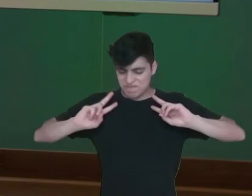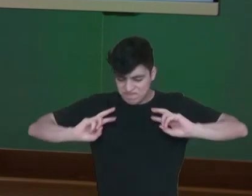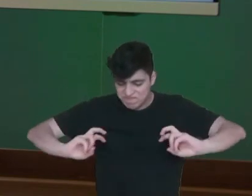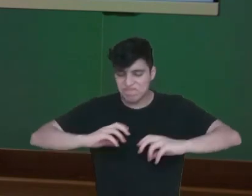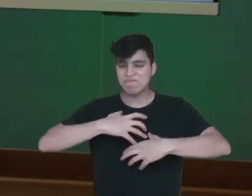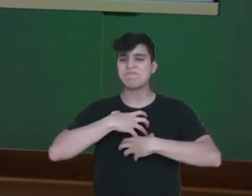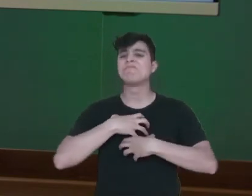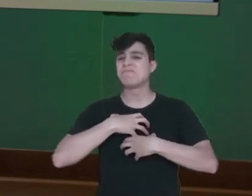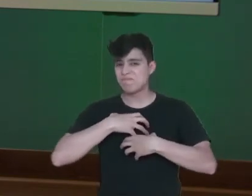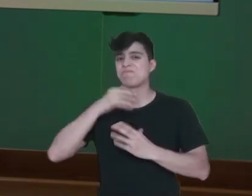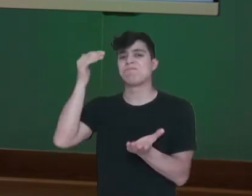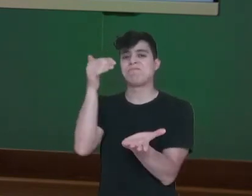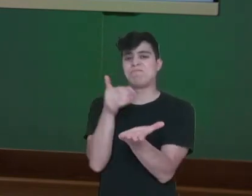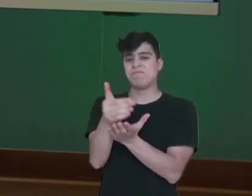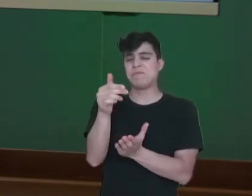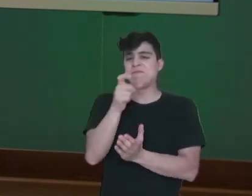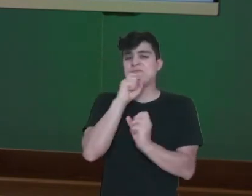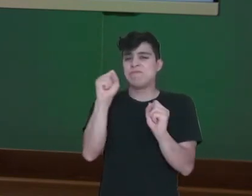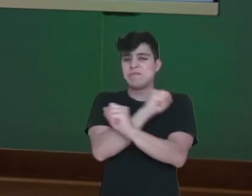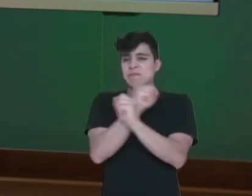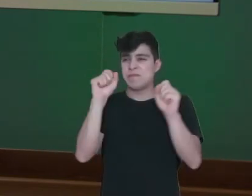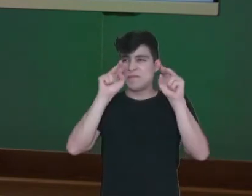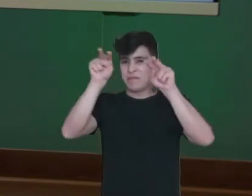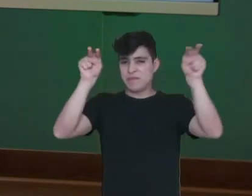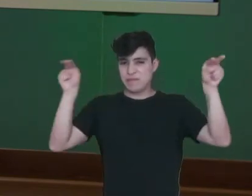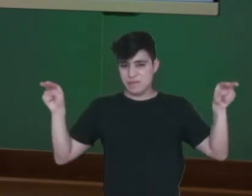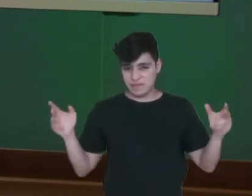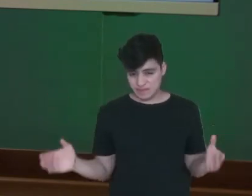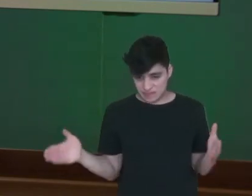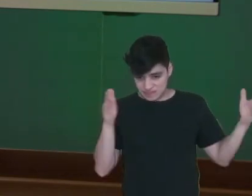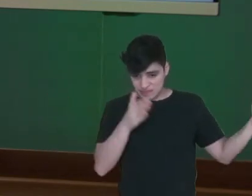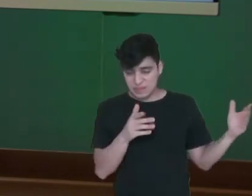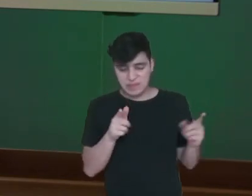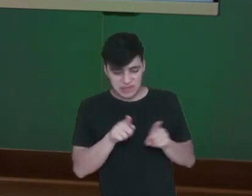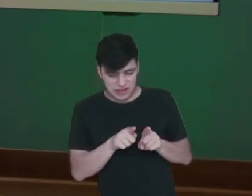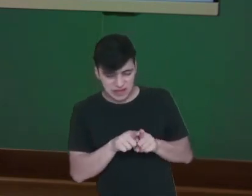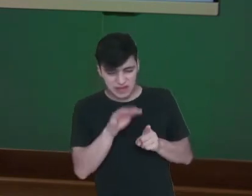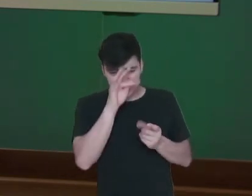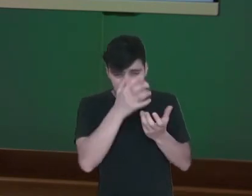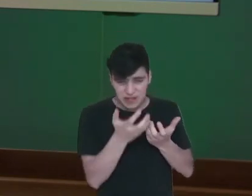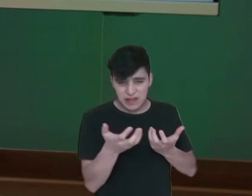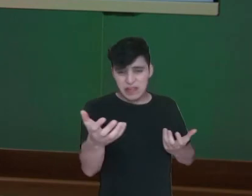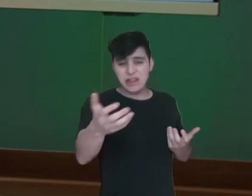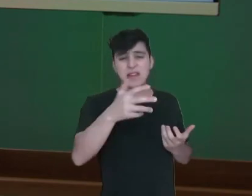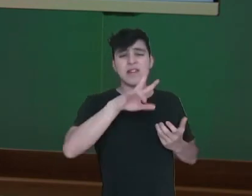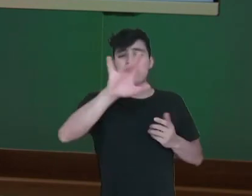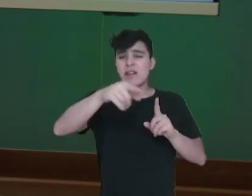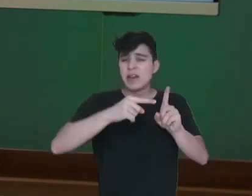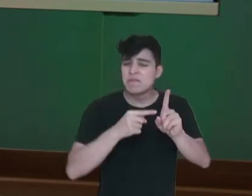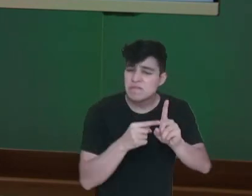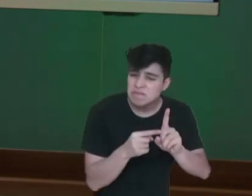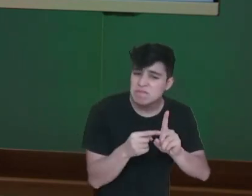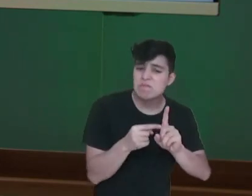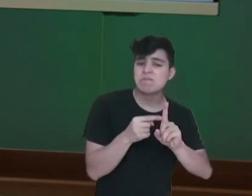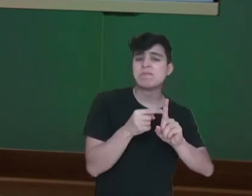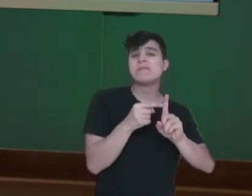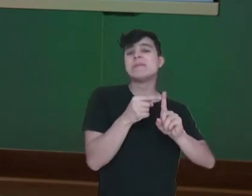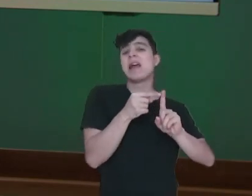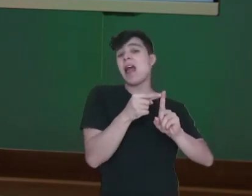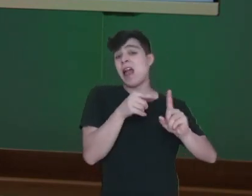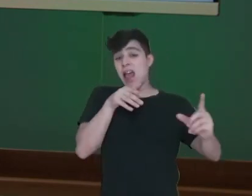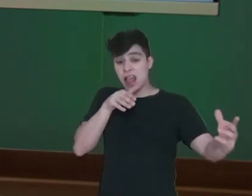as características do inverno. Assim como a primavera, né, que nós vamos ter as temperaturas se elevando até chegar